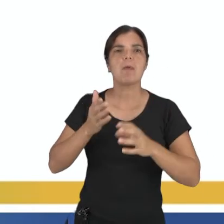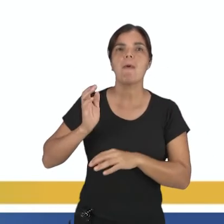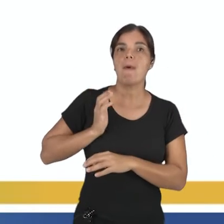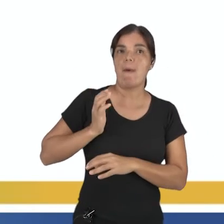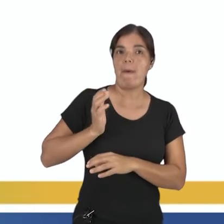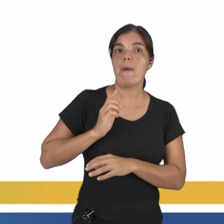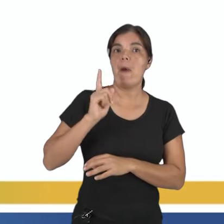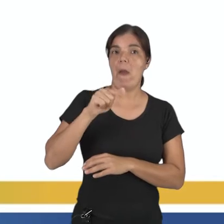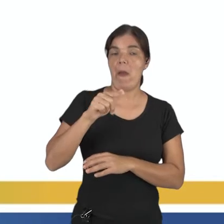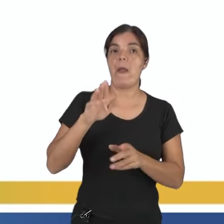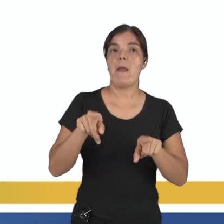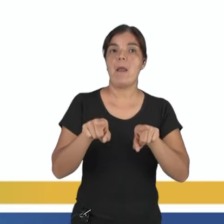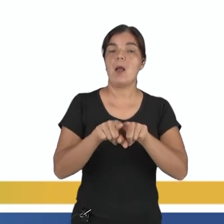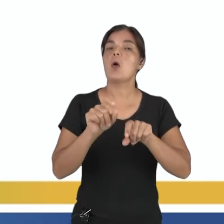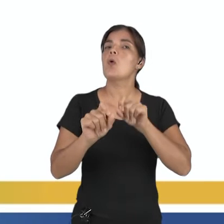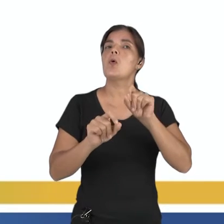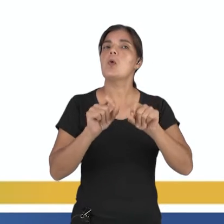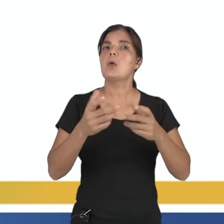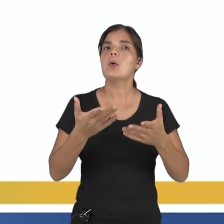riqueza